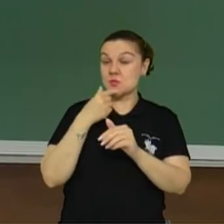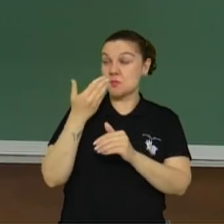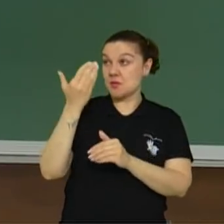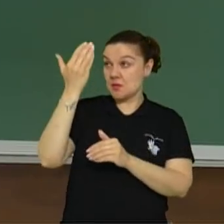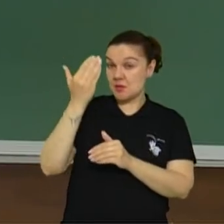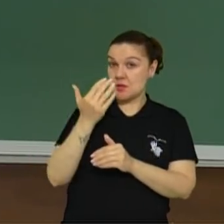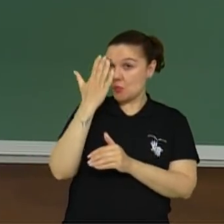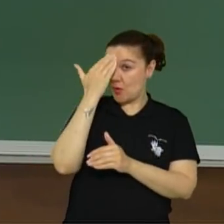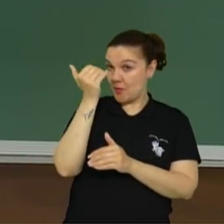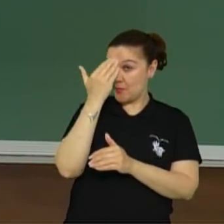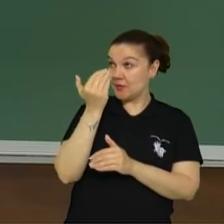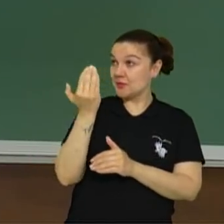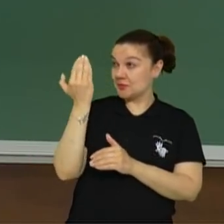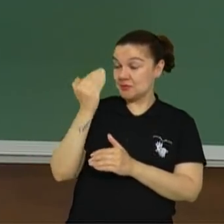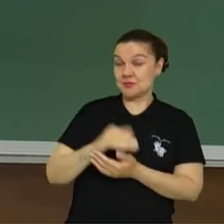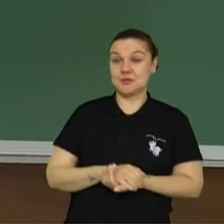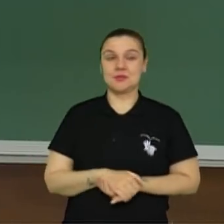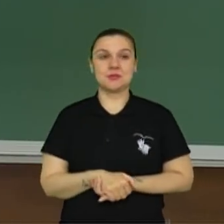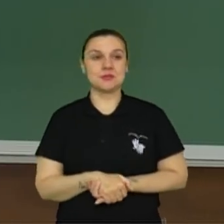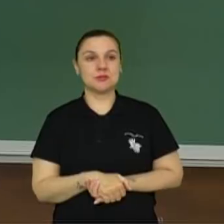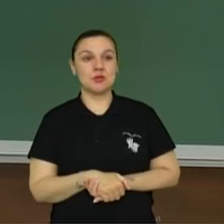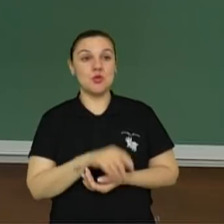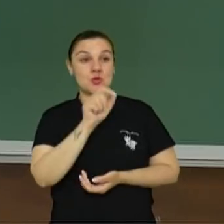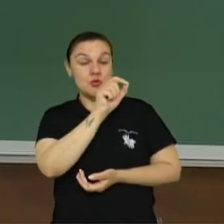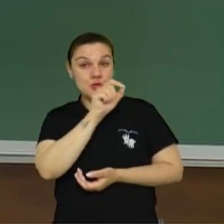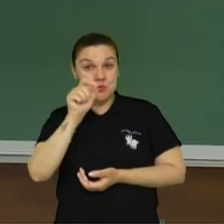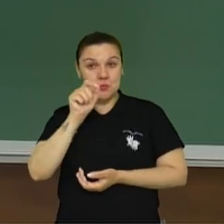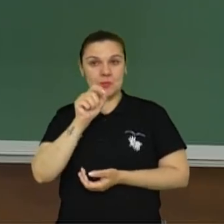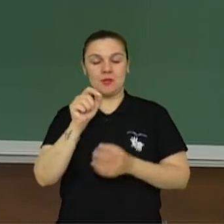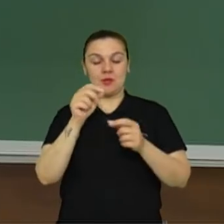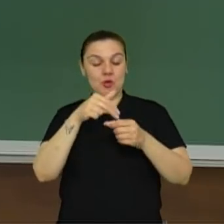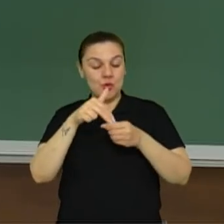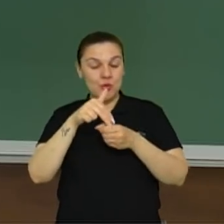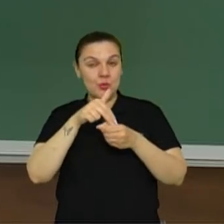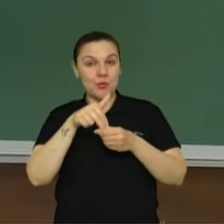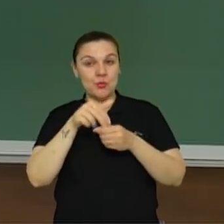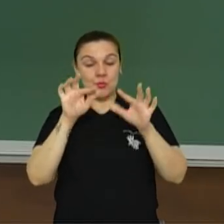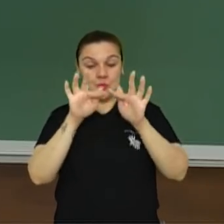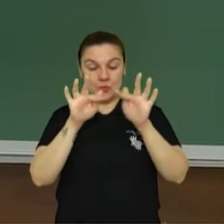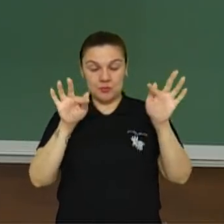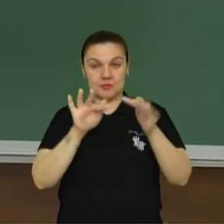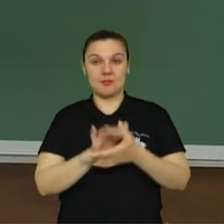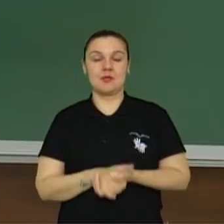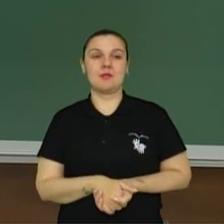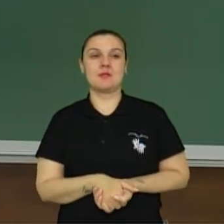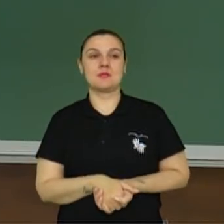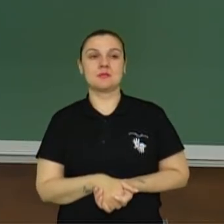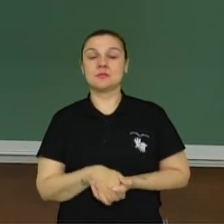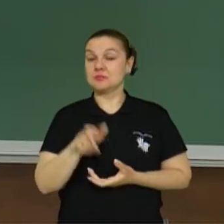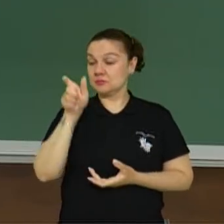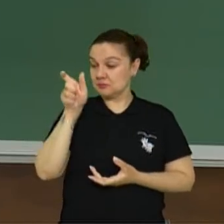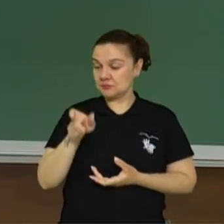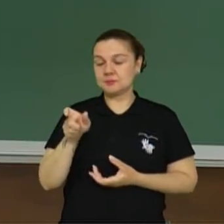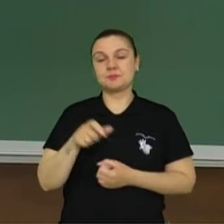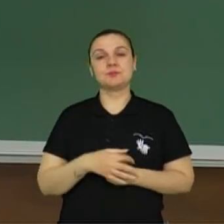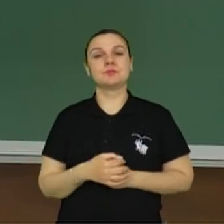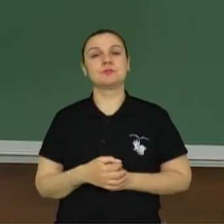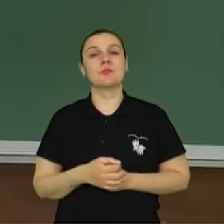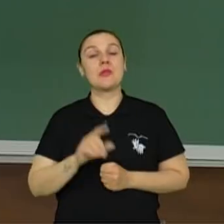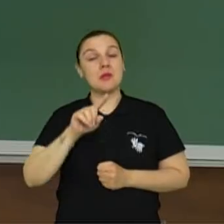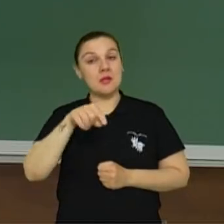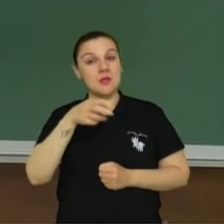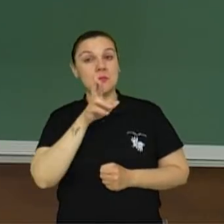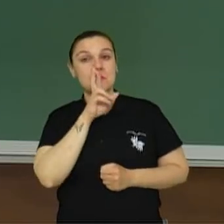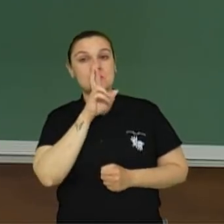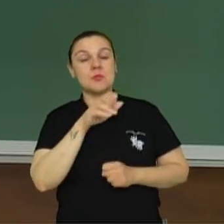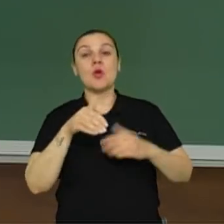personagem, então, em relação a essa fala aqui. Sublinhe o núcleo, tá, dessa frase, desse sujeito, e depois